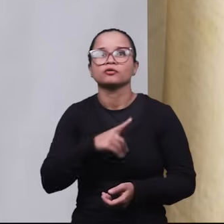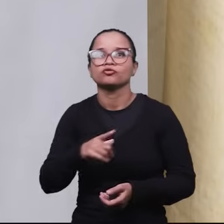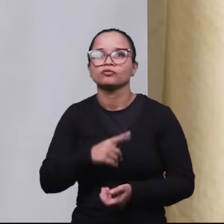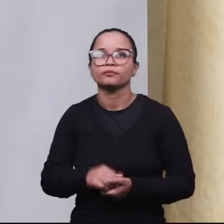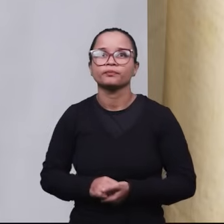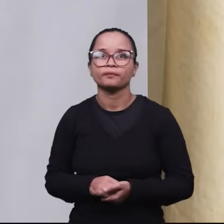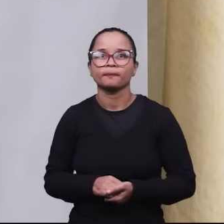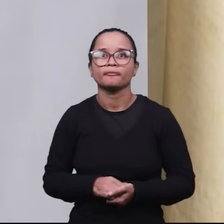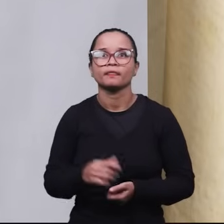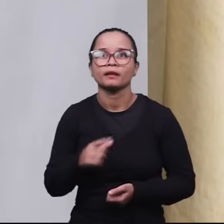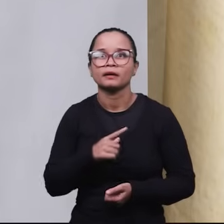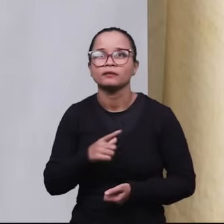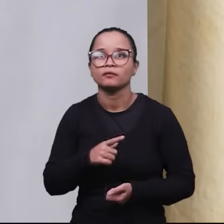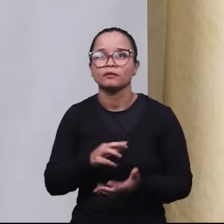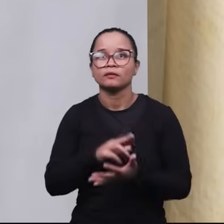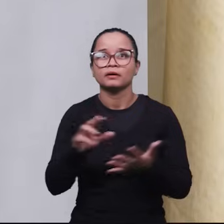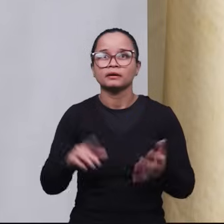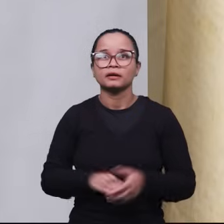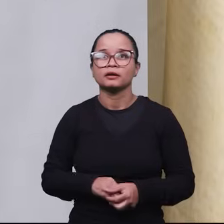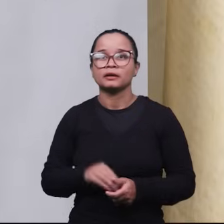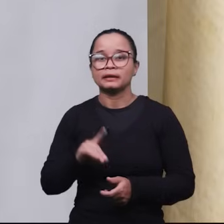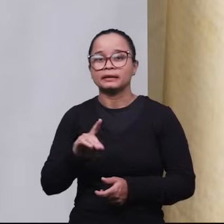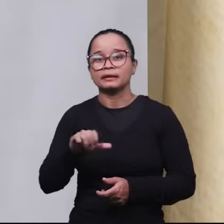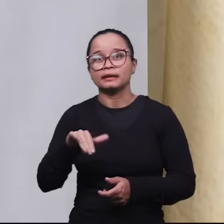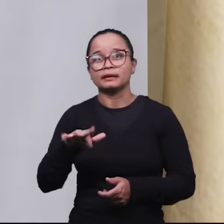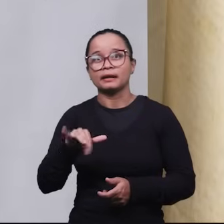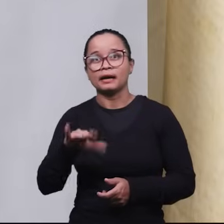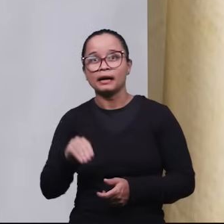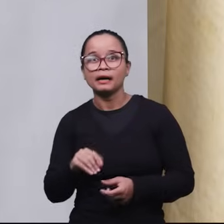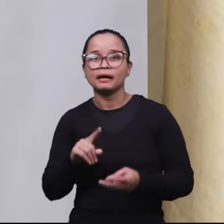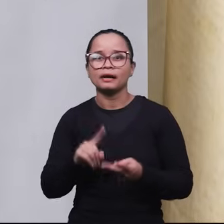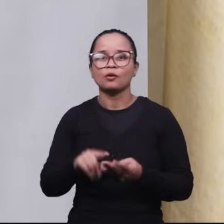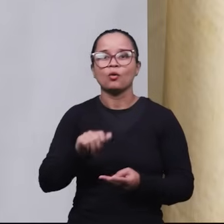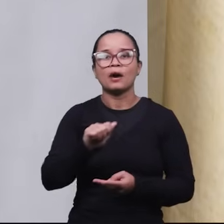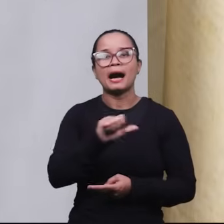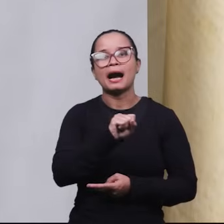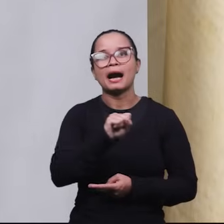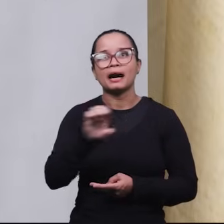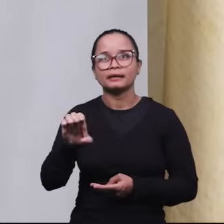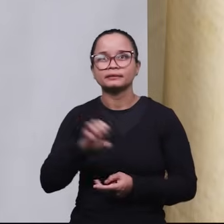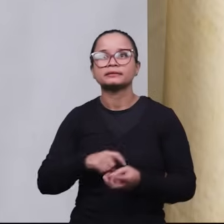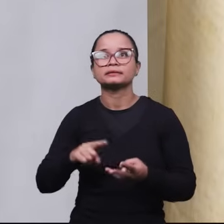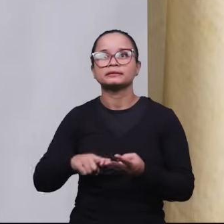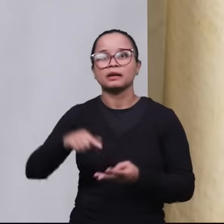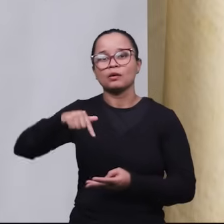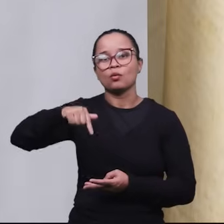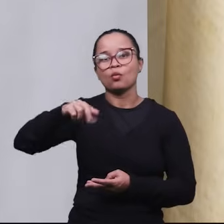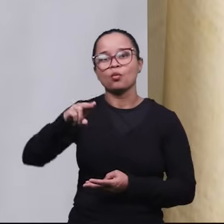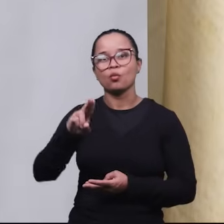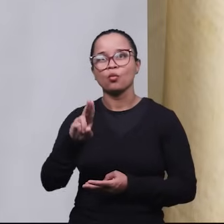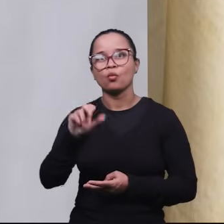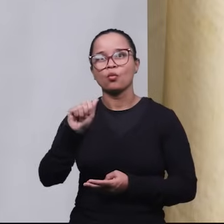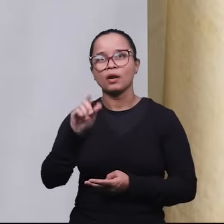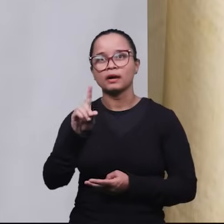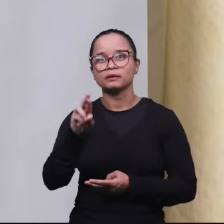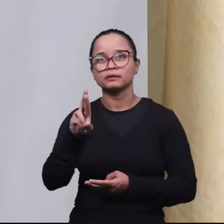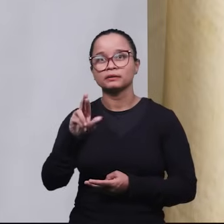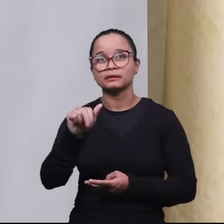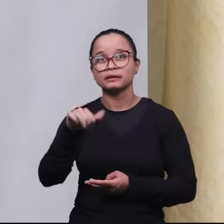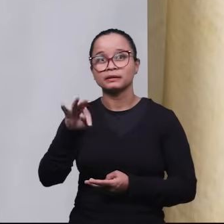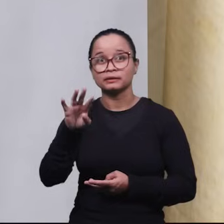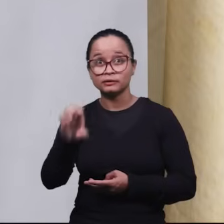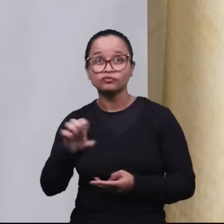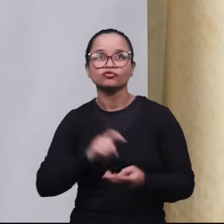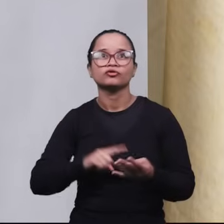o quadrante e o lepton ou a plutá. Então aí o lepton e a plutá